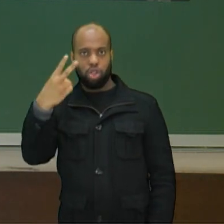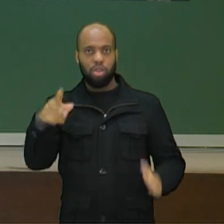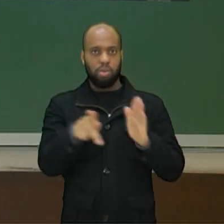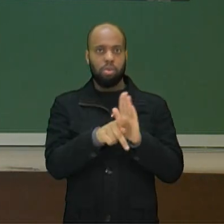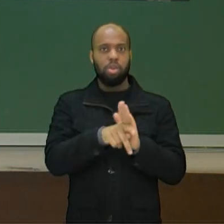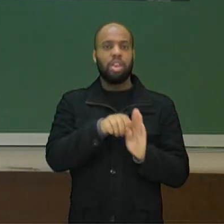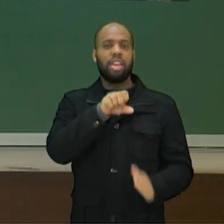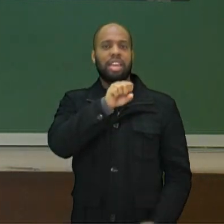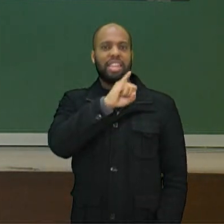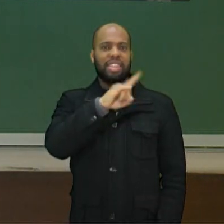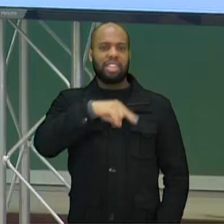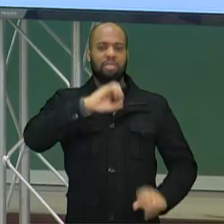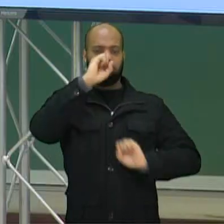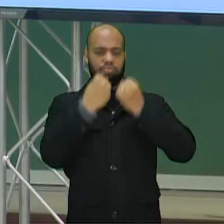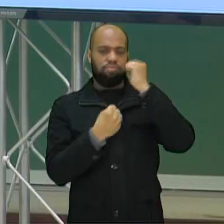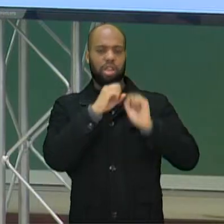aeróbio.